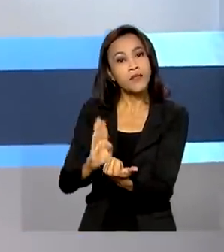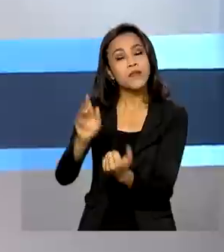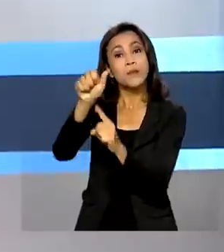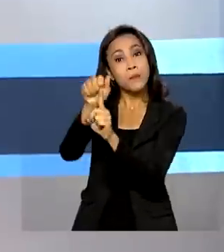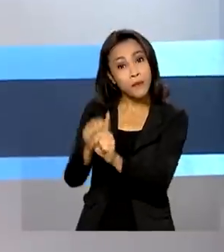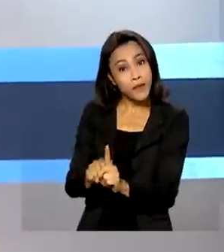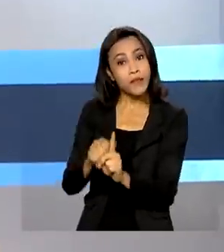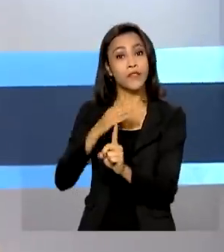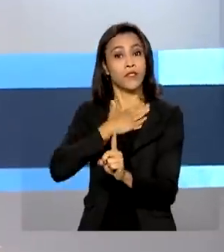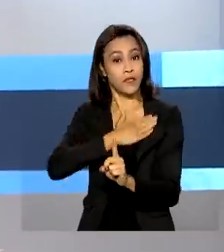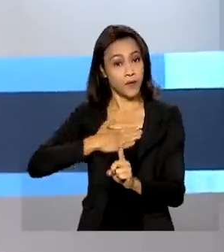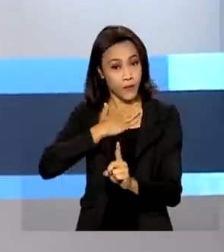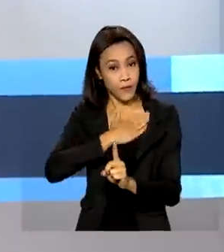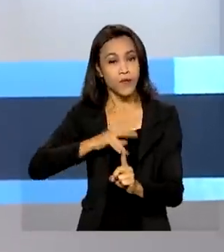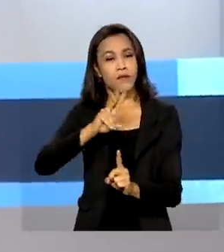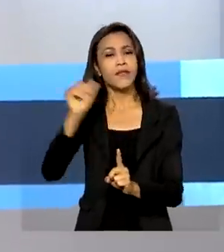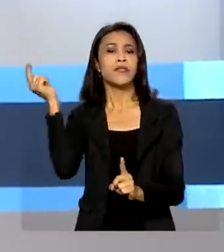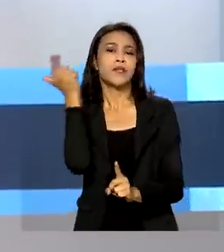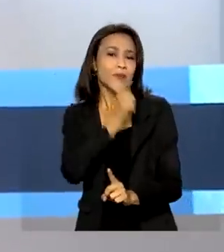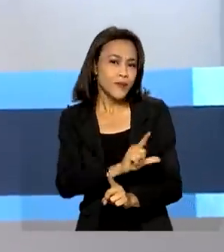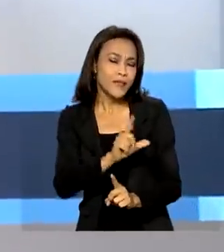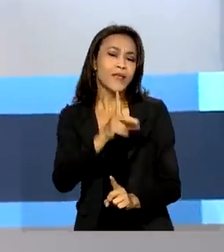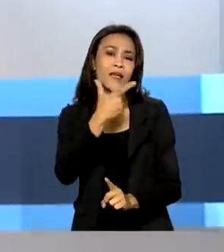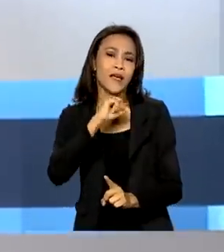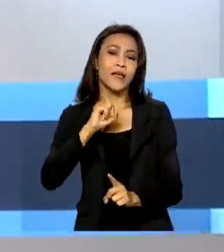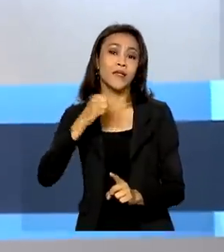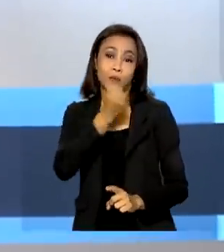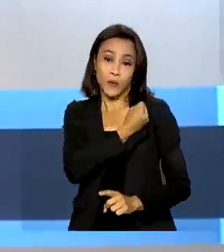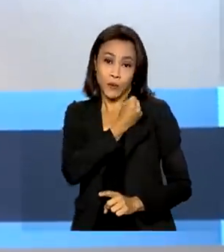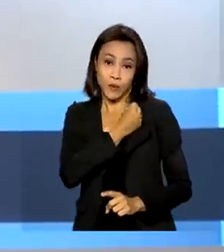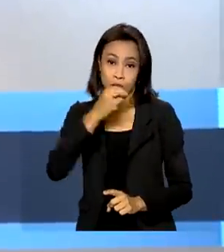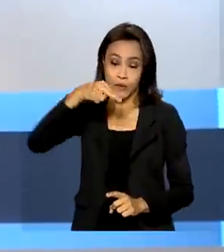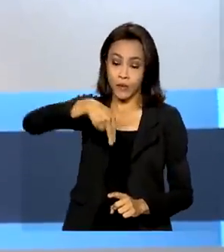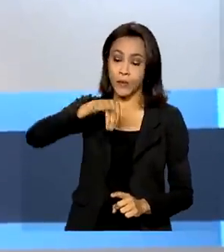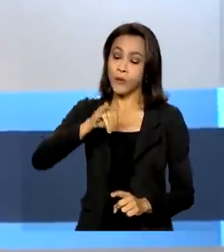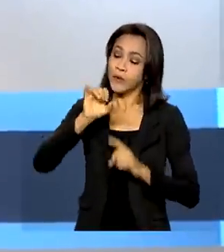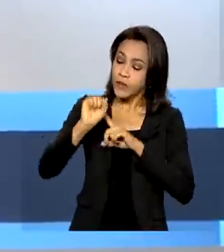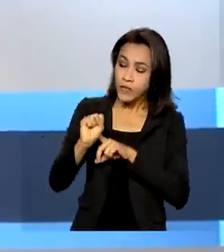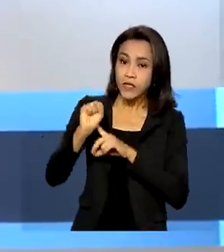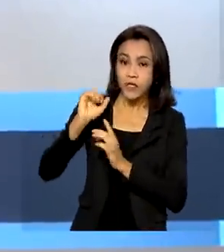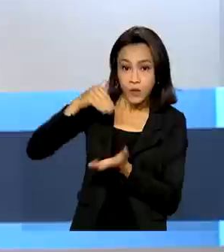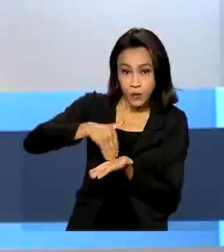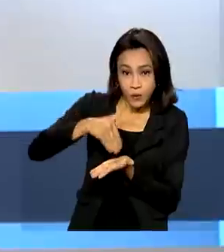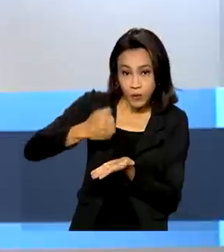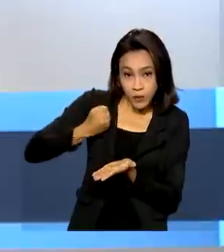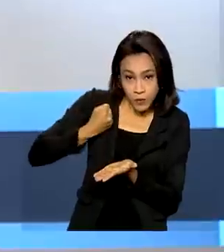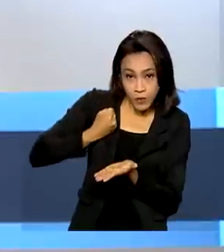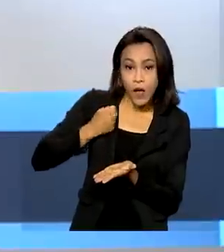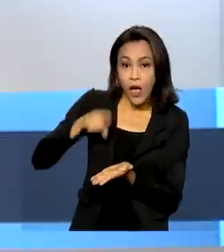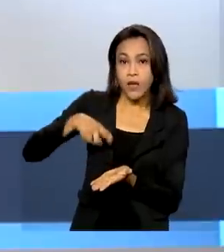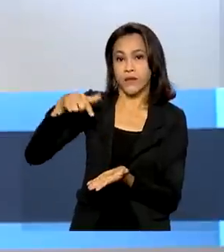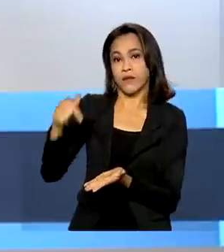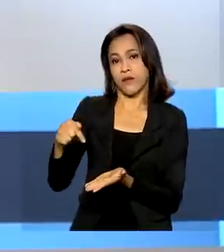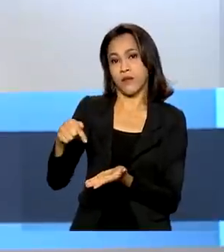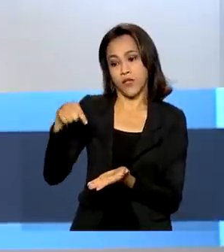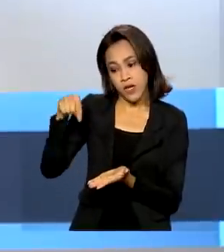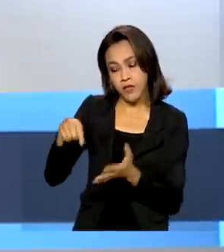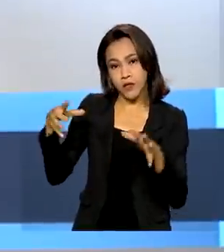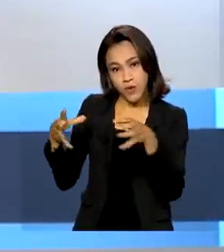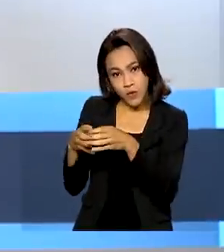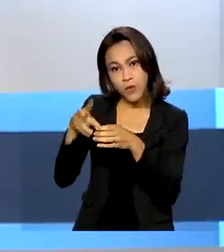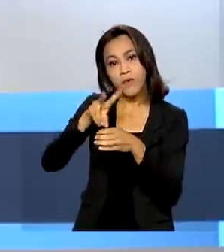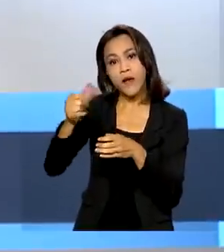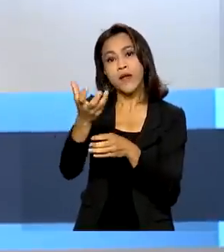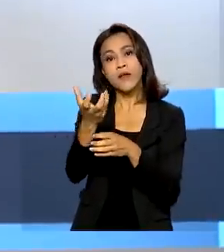rosto serão contemplados os beneficiários com Nis número de inscrição social D final 7 esse mesmo grupo Também